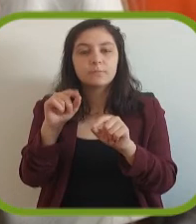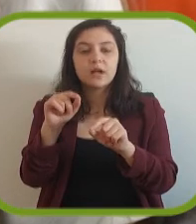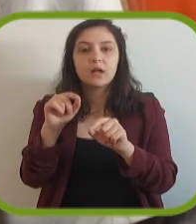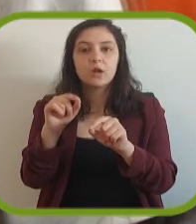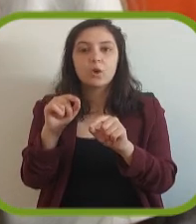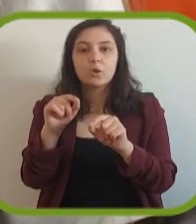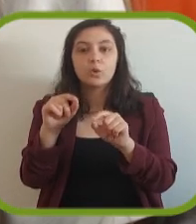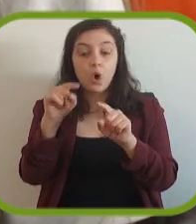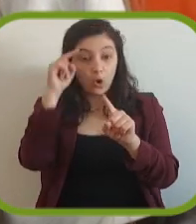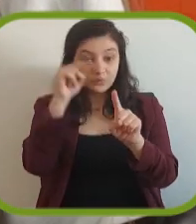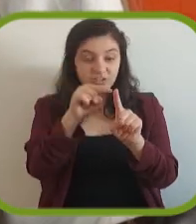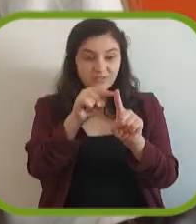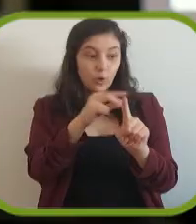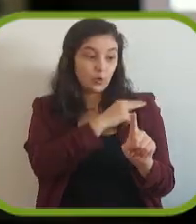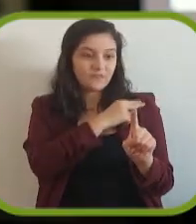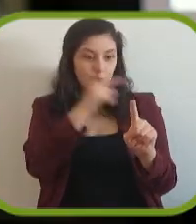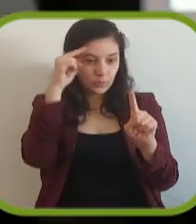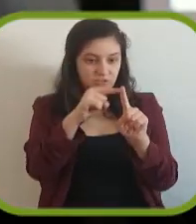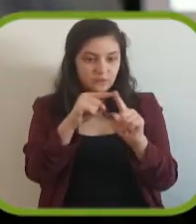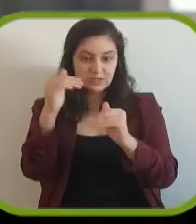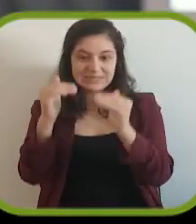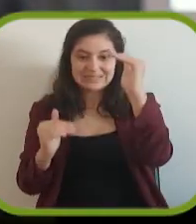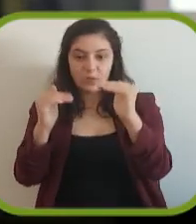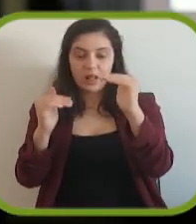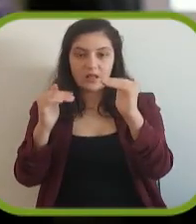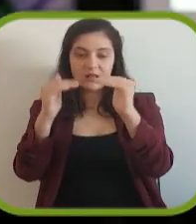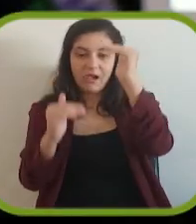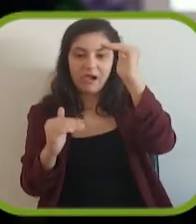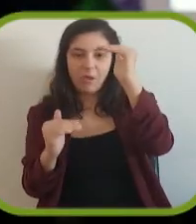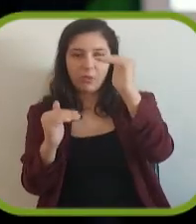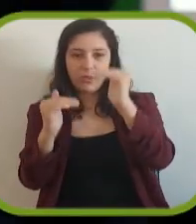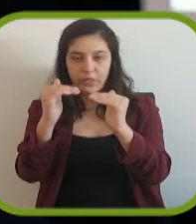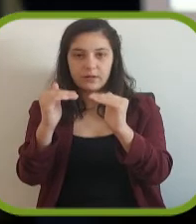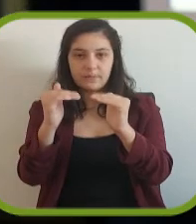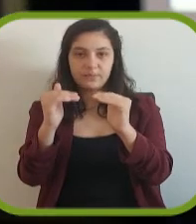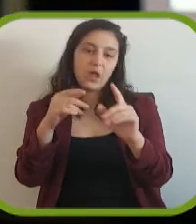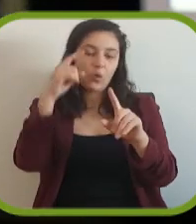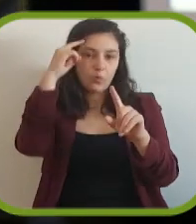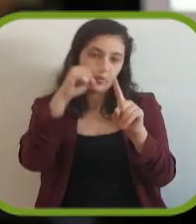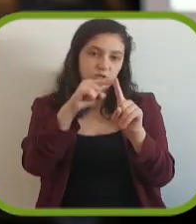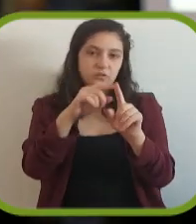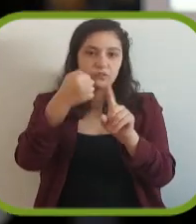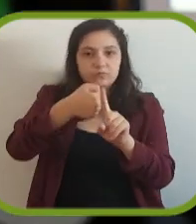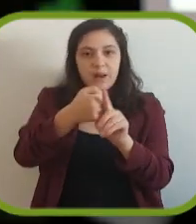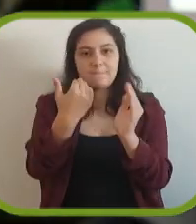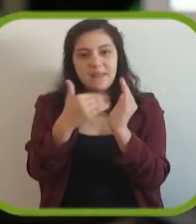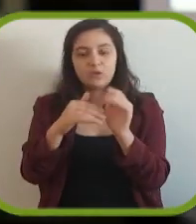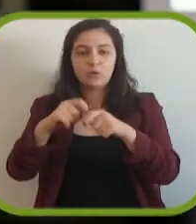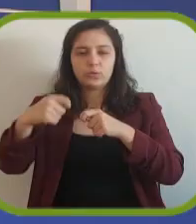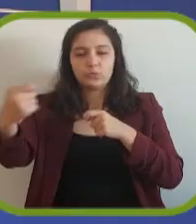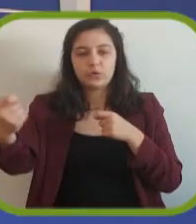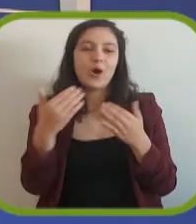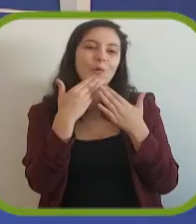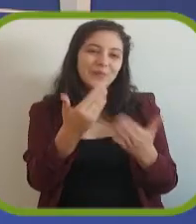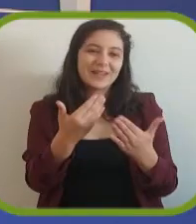ensino superior um instrumento para reduzir as desigualdades. E, portanto, significa que investir no ensino superior é também uma forma de combater as desigualdades a médio e longo prazo.